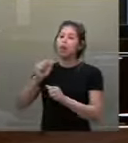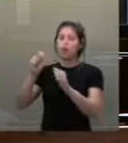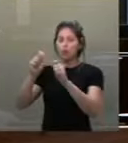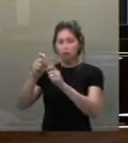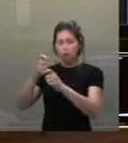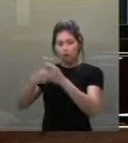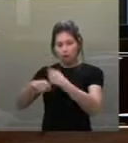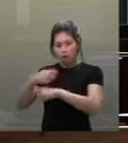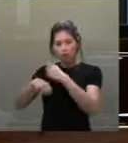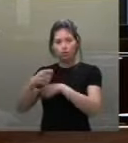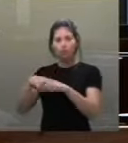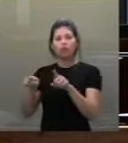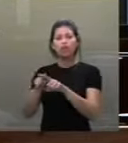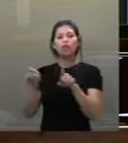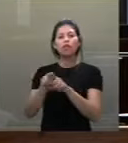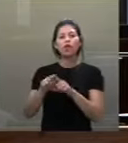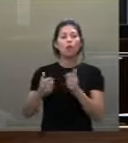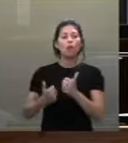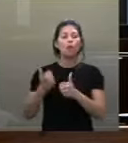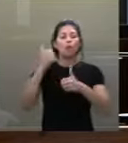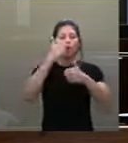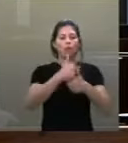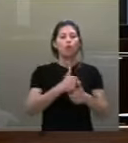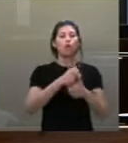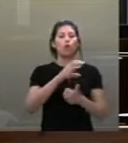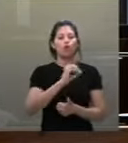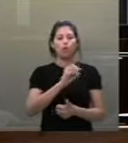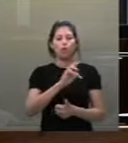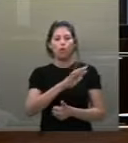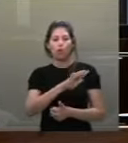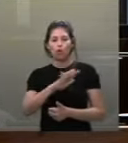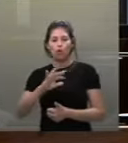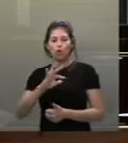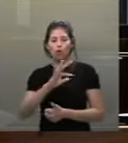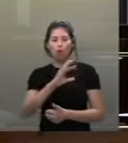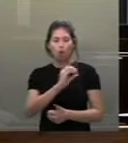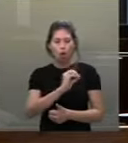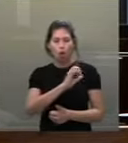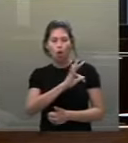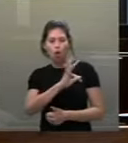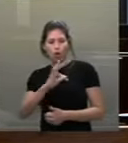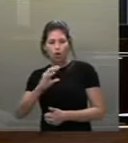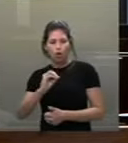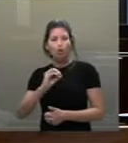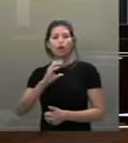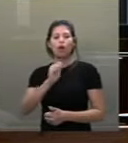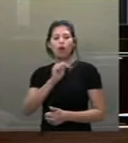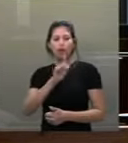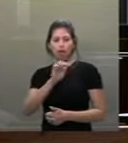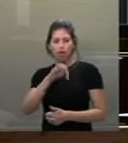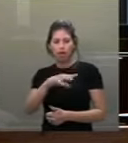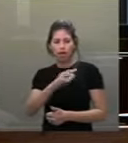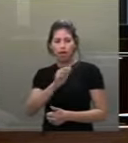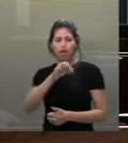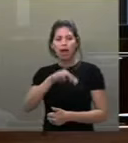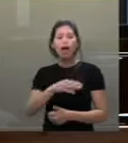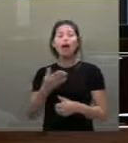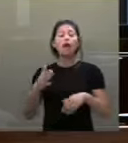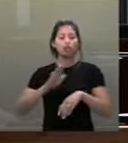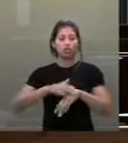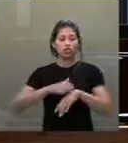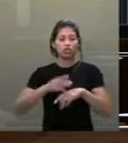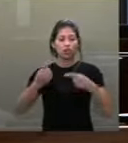apoio do presidente Otto Alencar, que o resgatou num momento em que o país já vivia, não agora por conta da guerra, mas já